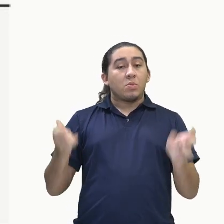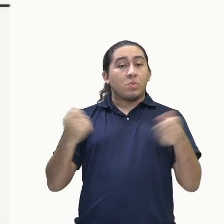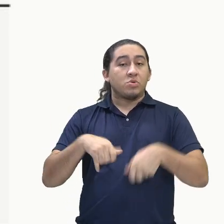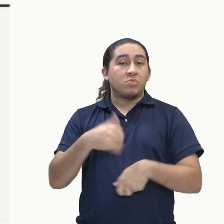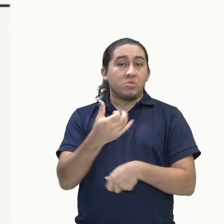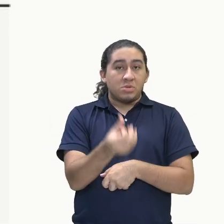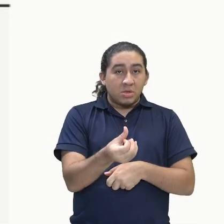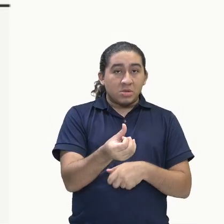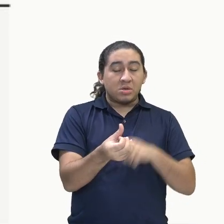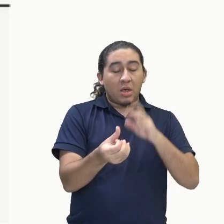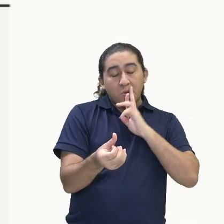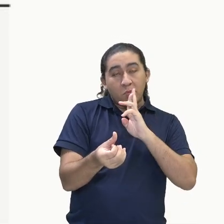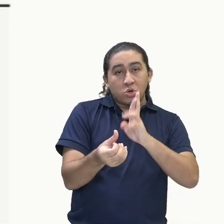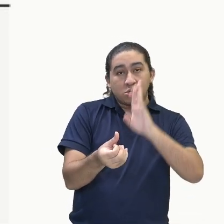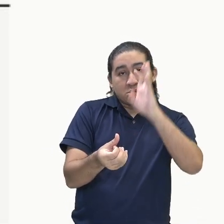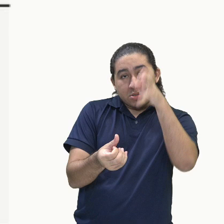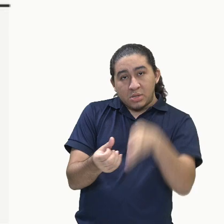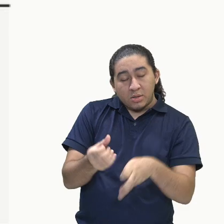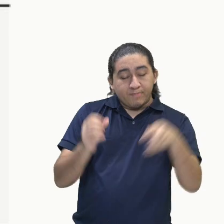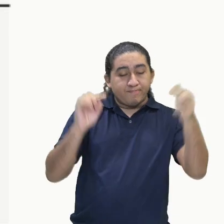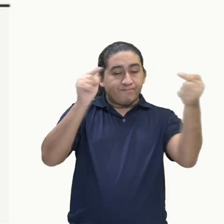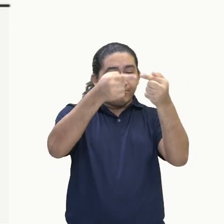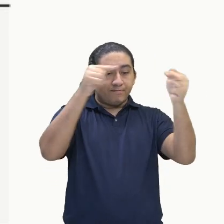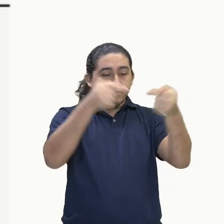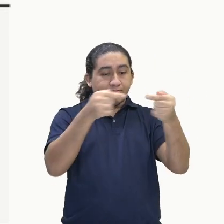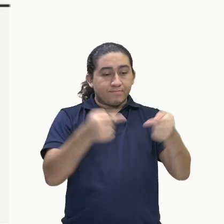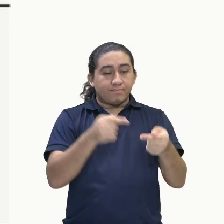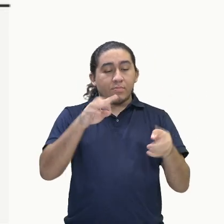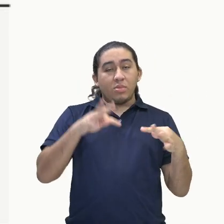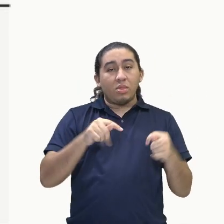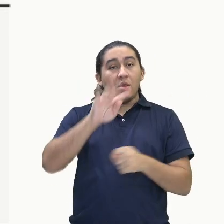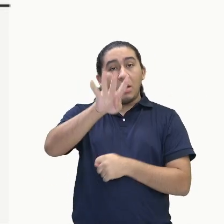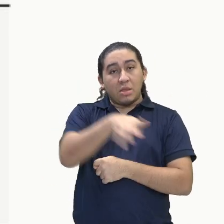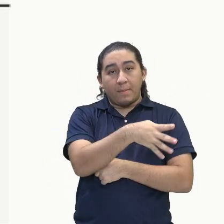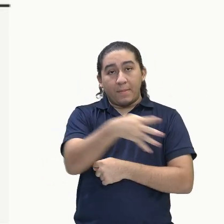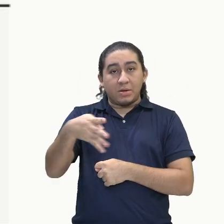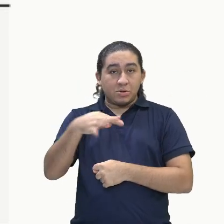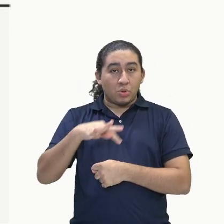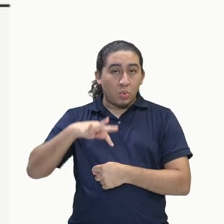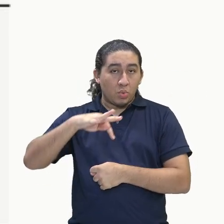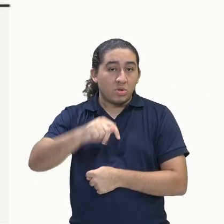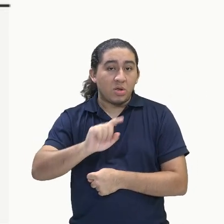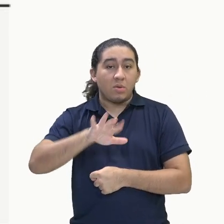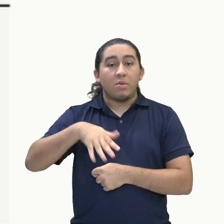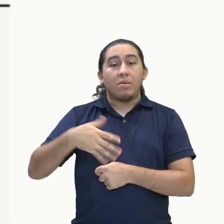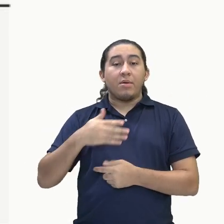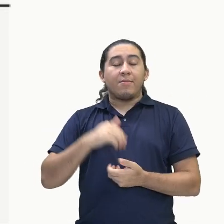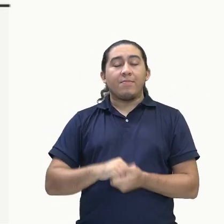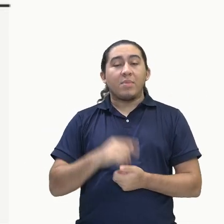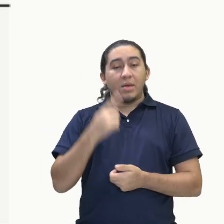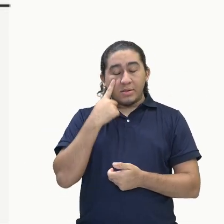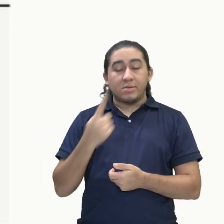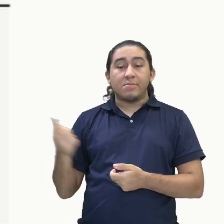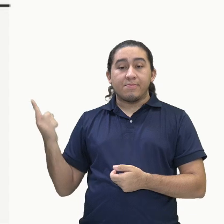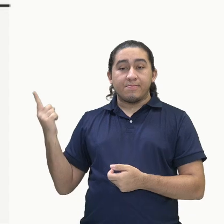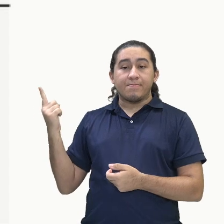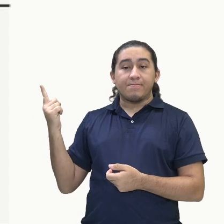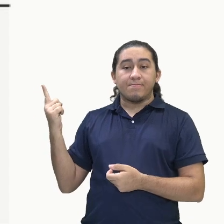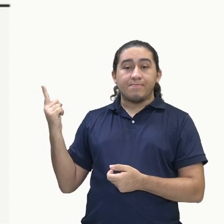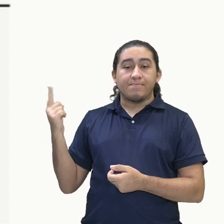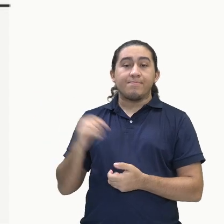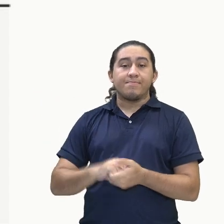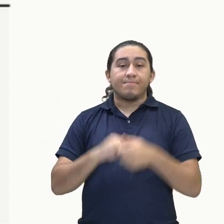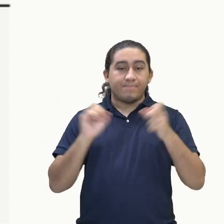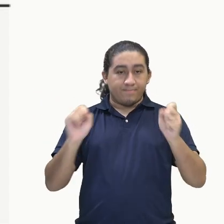as combinações possíveis dentro de todas aquelas que nós montamos são exatamente essas,